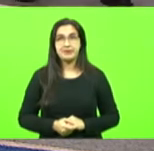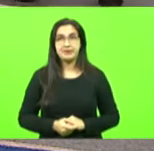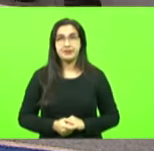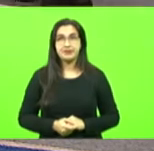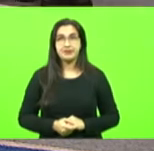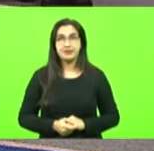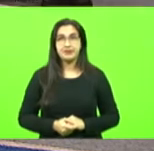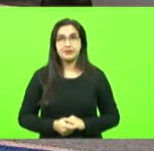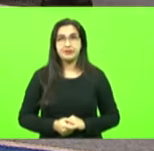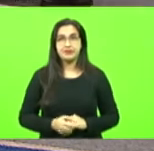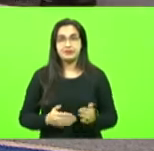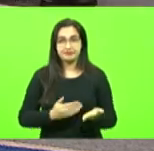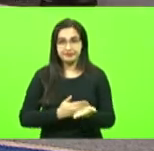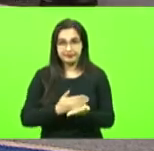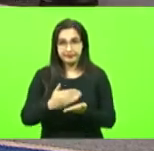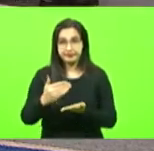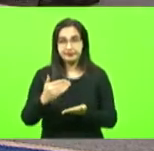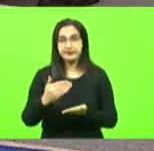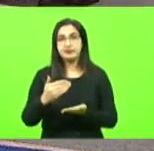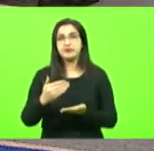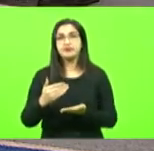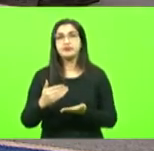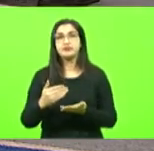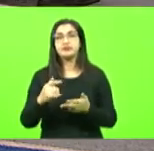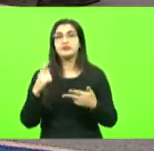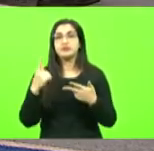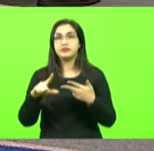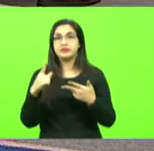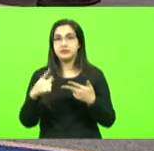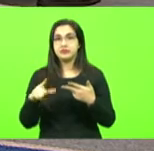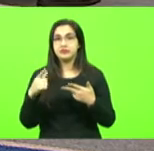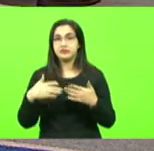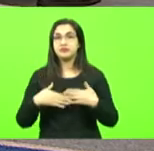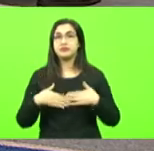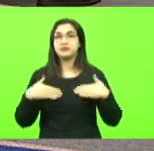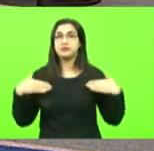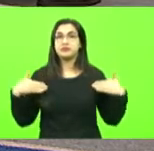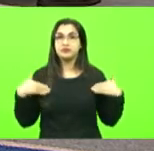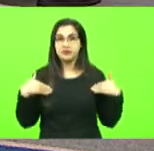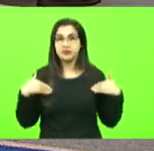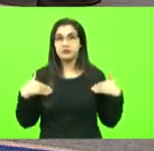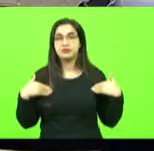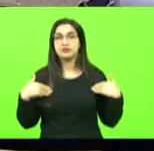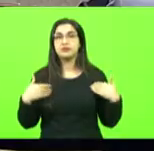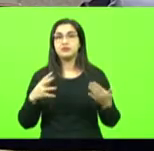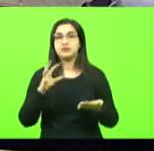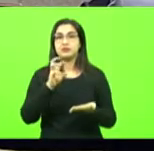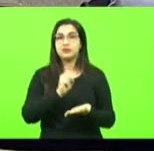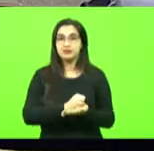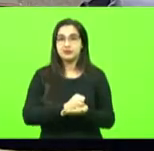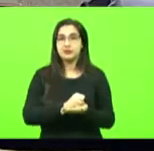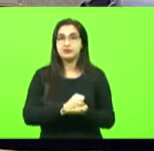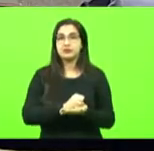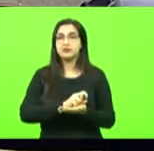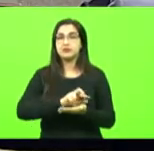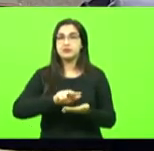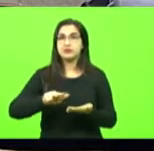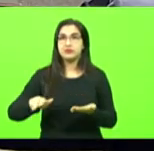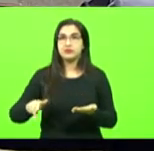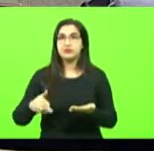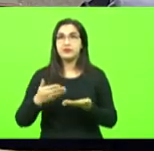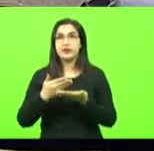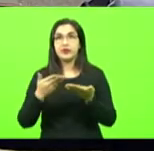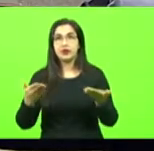Dando continuidade à solenidade, o Parlamento Catarinense homenageia neste momento, com certificados, os entes que se fazem